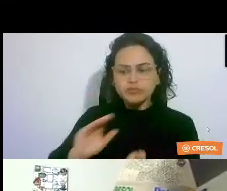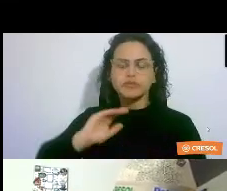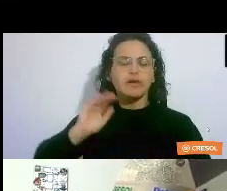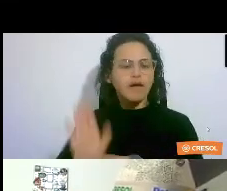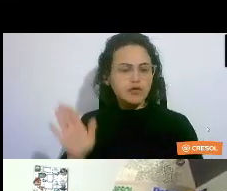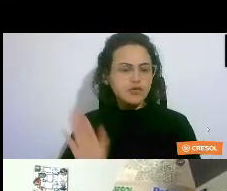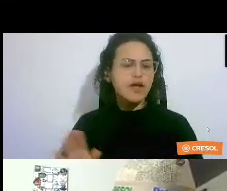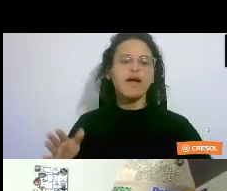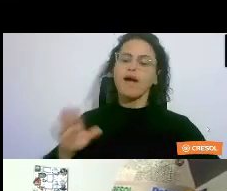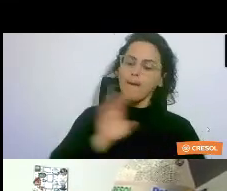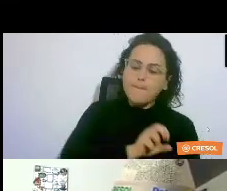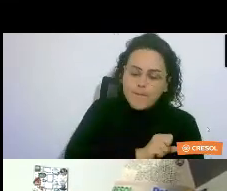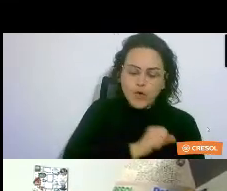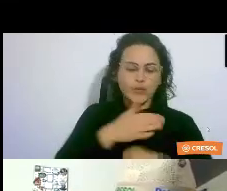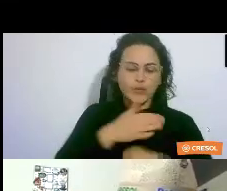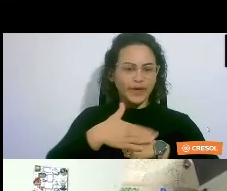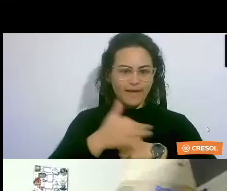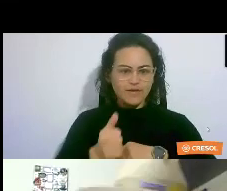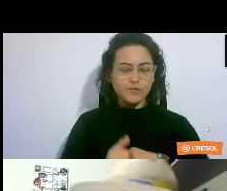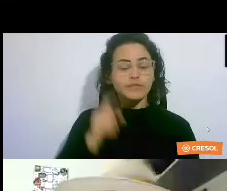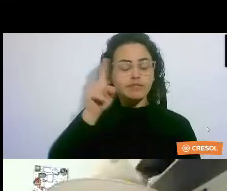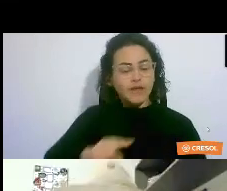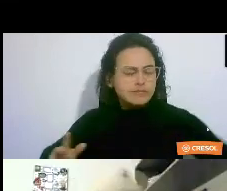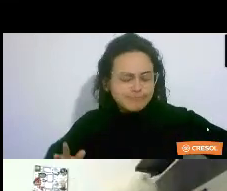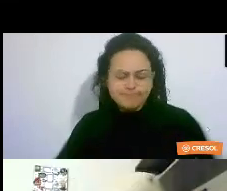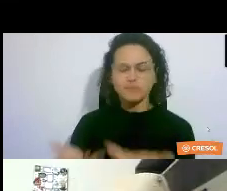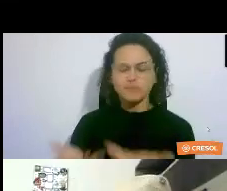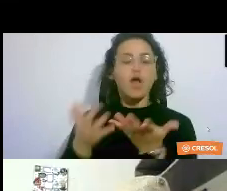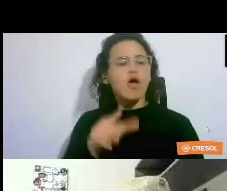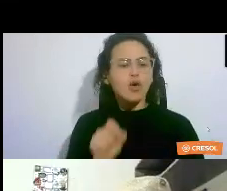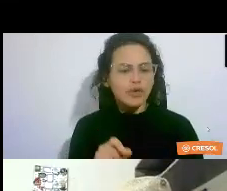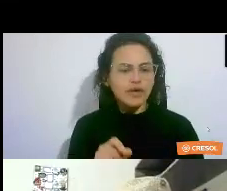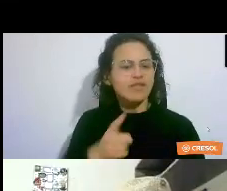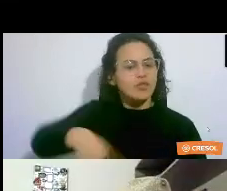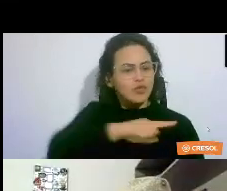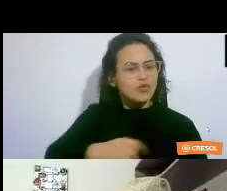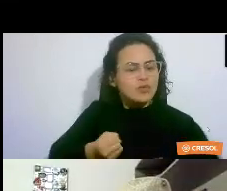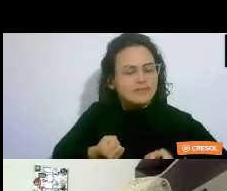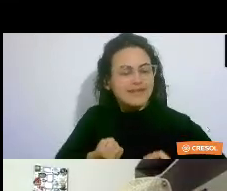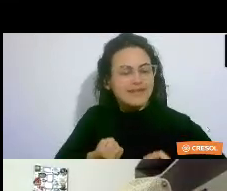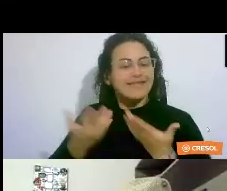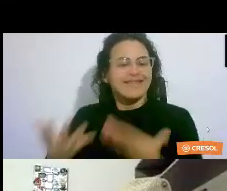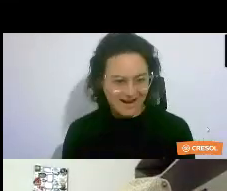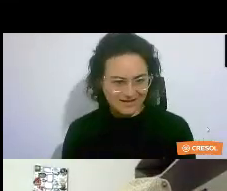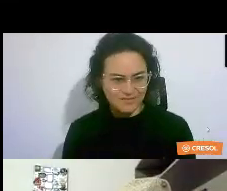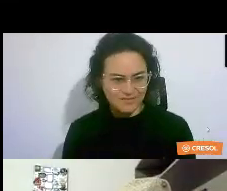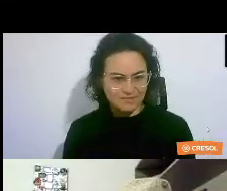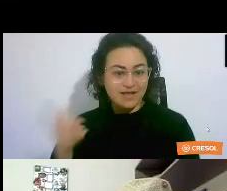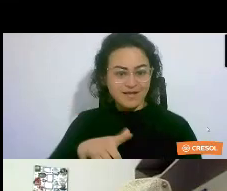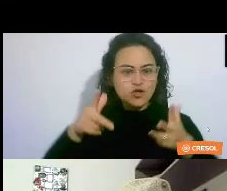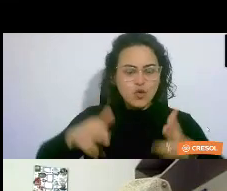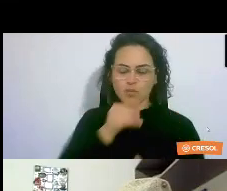próximo. E essa alavanca, ela se torna mais forte à medida em que nós doamos. Pois uma alavanca